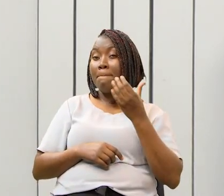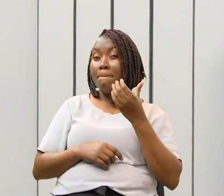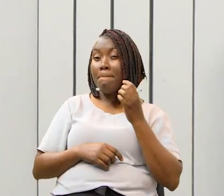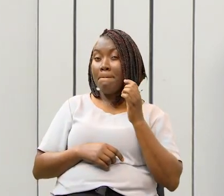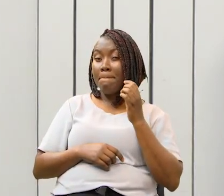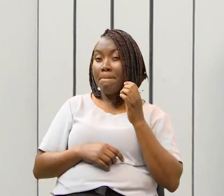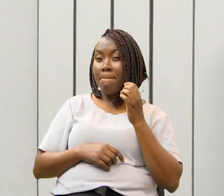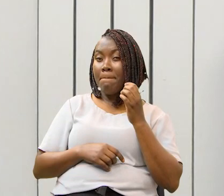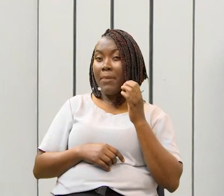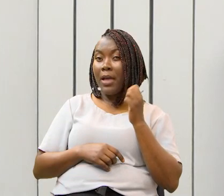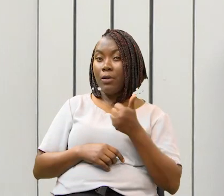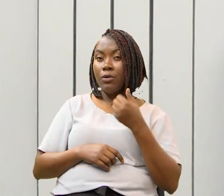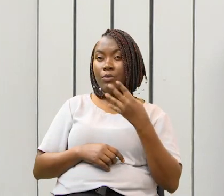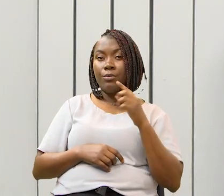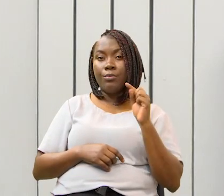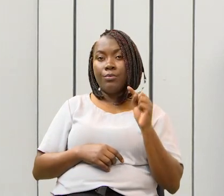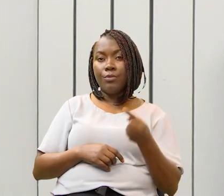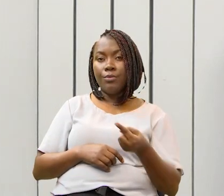14.611, né?